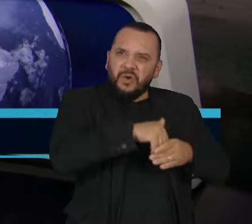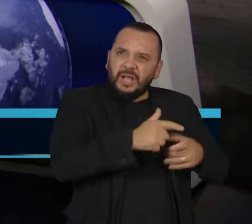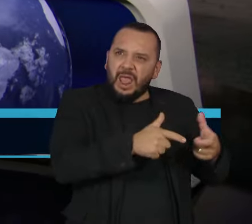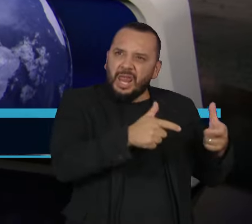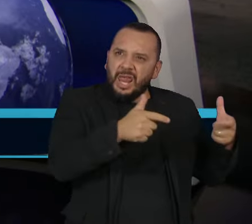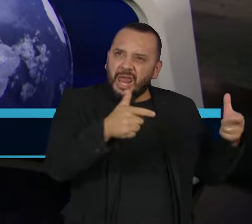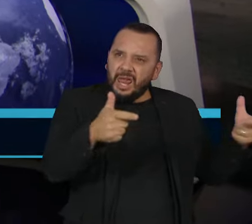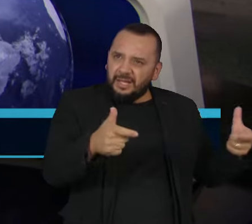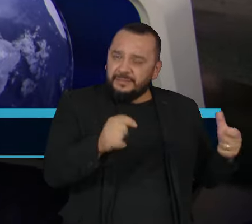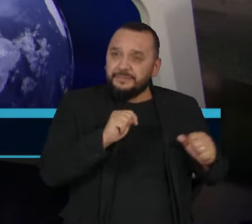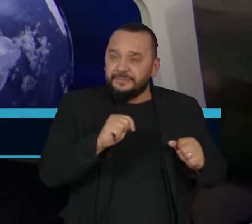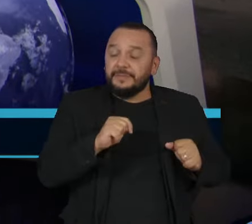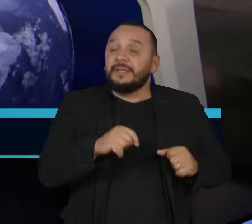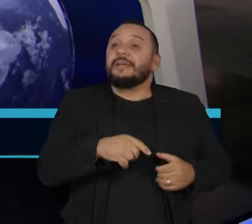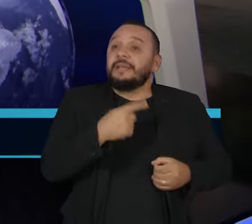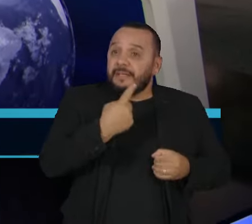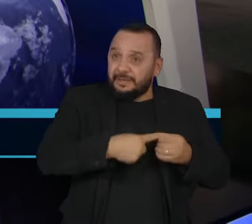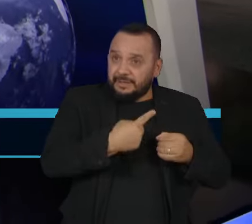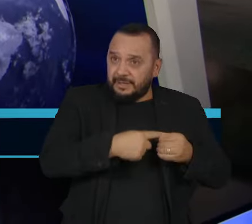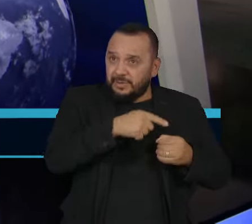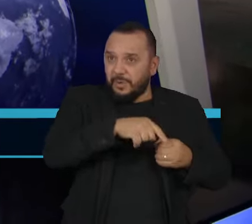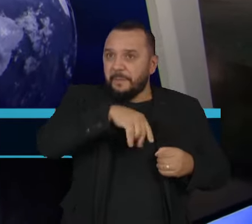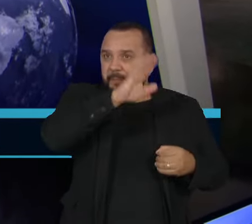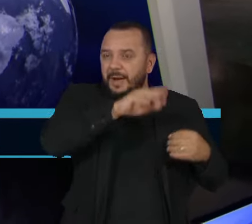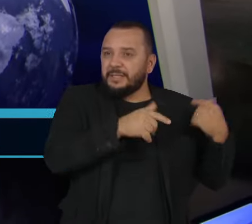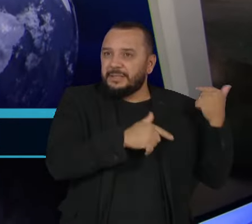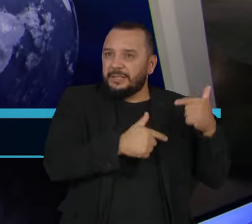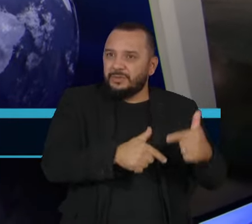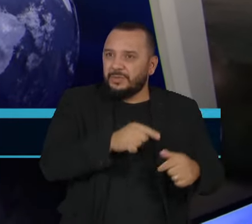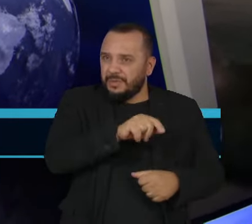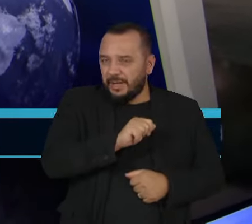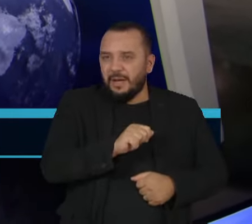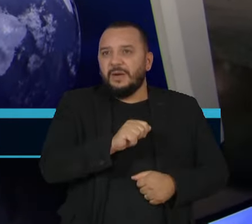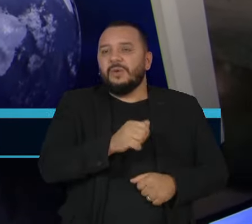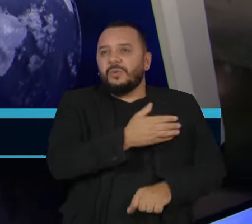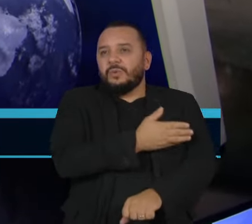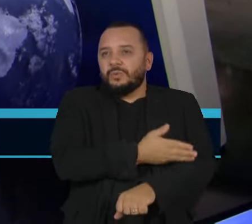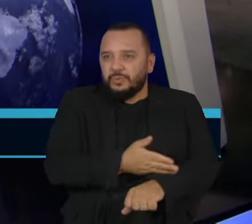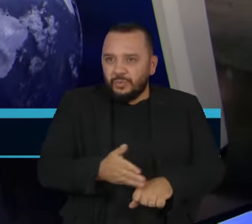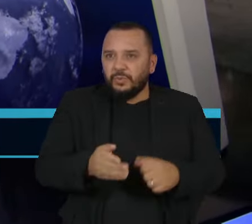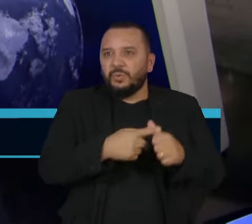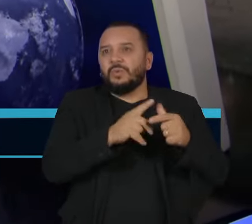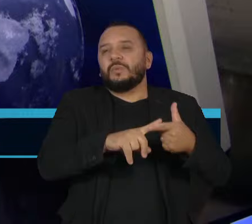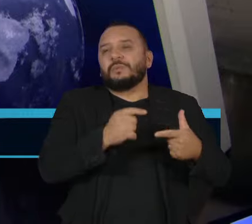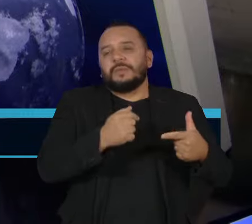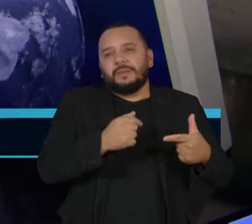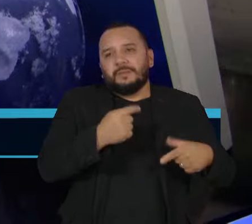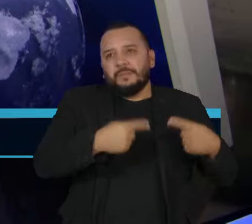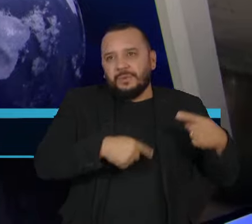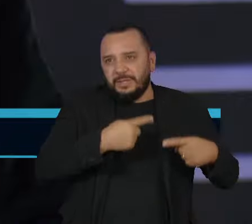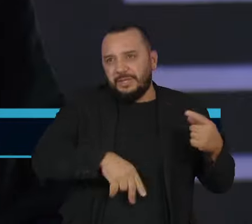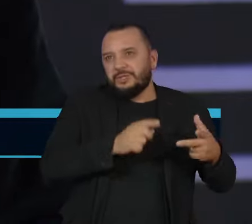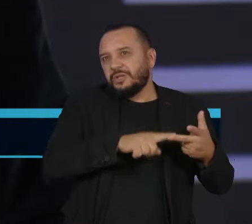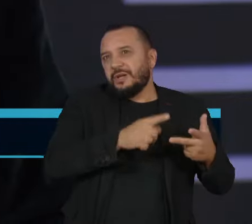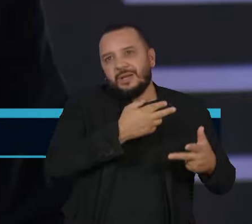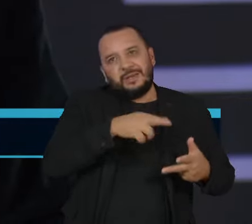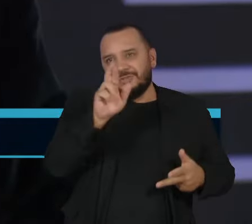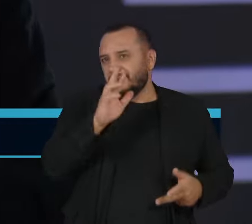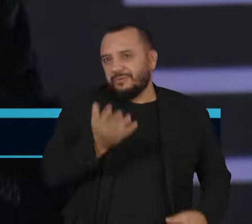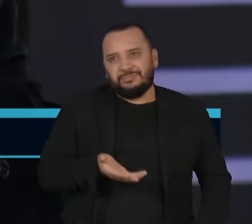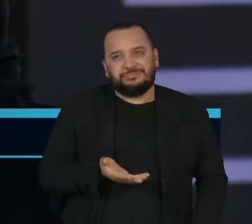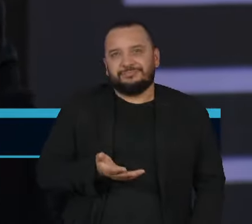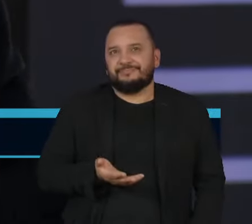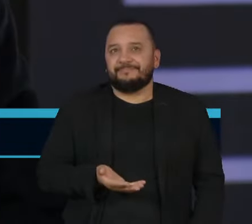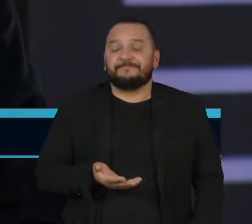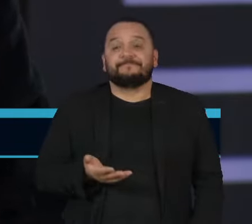interior normalmente tende a ser mais conservador em costumes, em política, em religião. Então, isso faz com